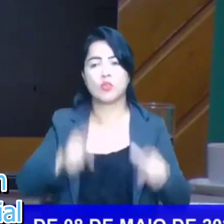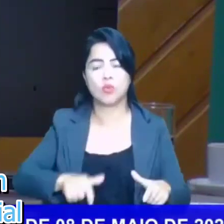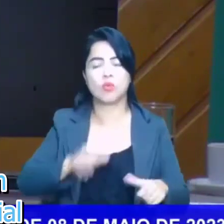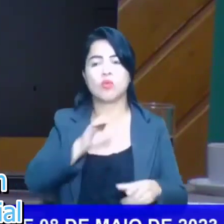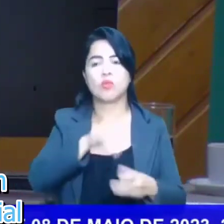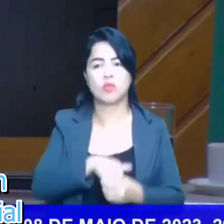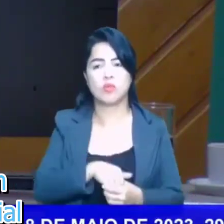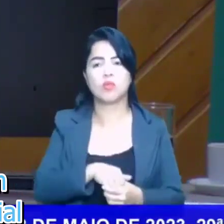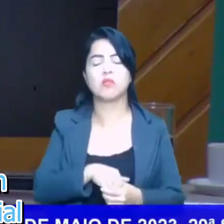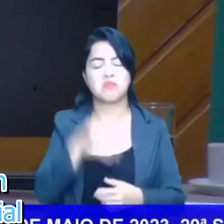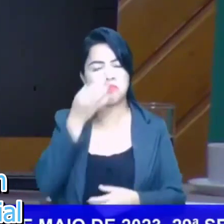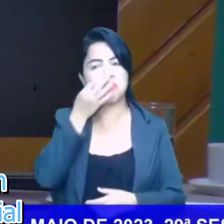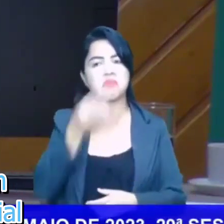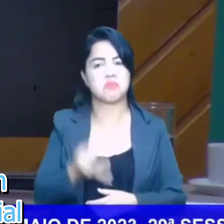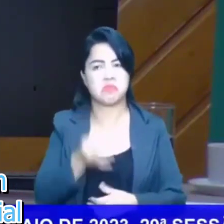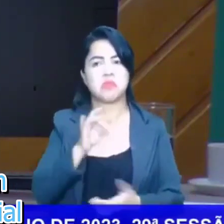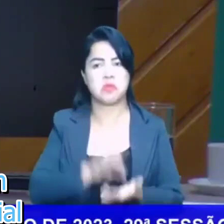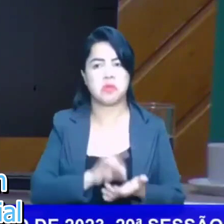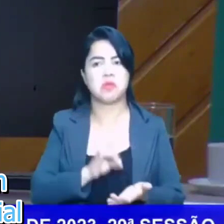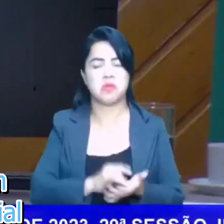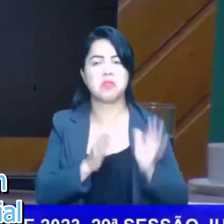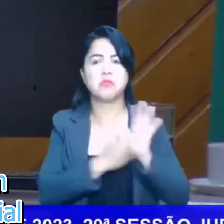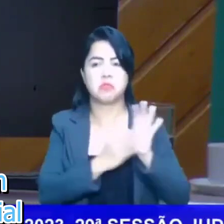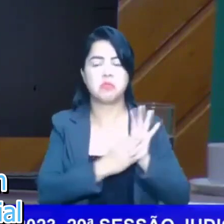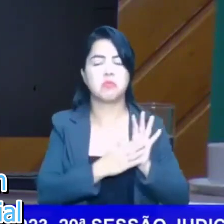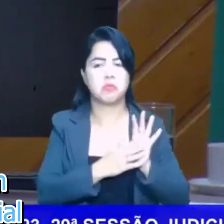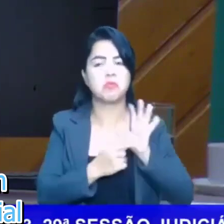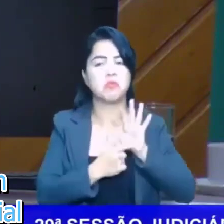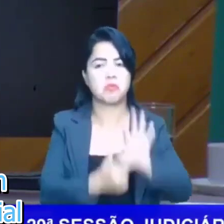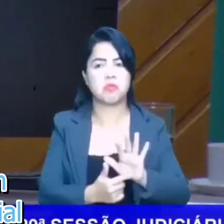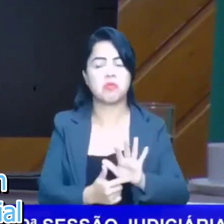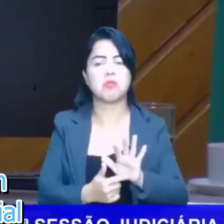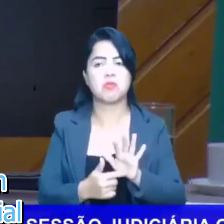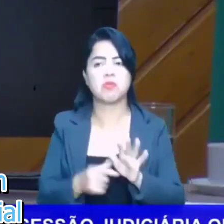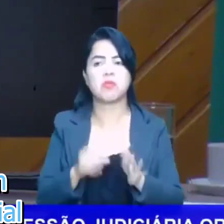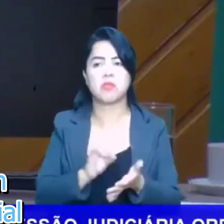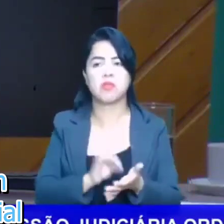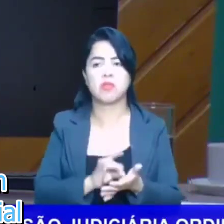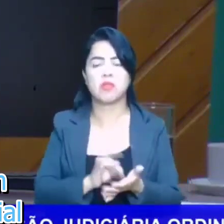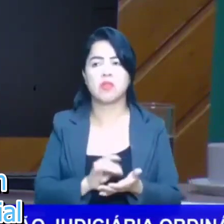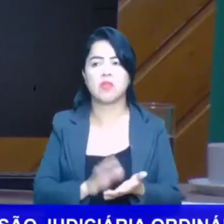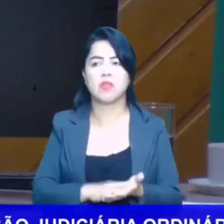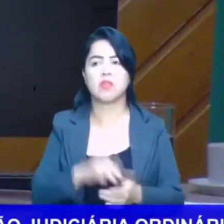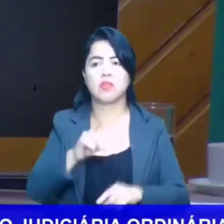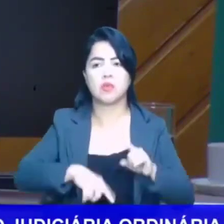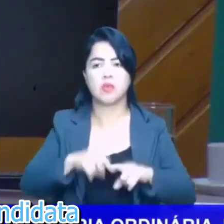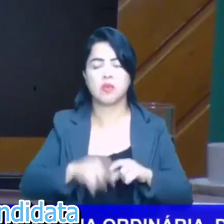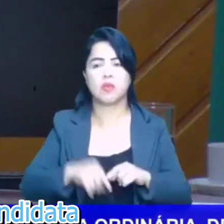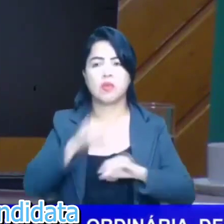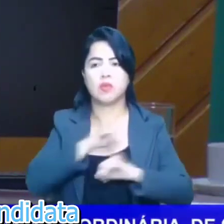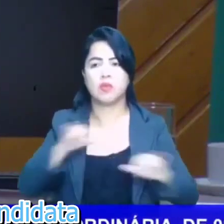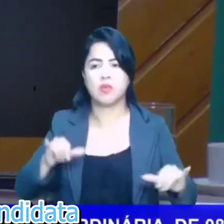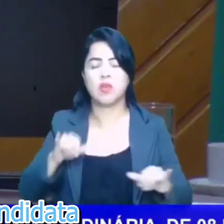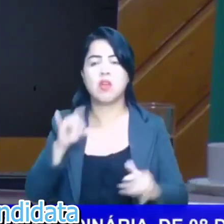isso é incontroverso, isso está demonstrado, além de ser incontroverso, está demonstrado. O material de campanha é autêntico, ou seja,